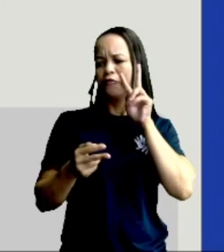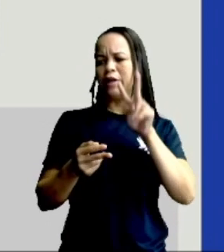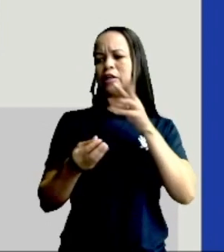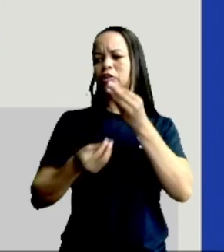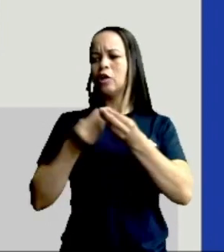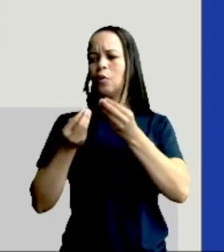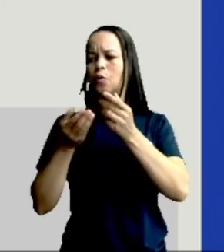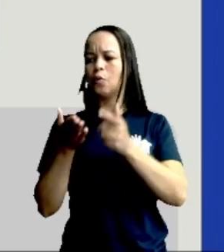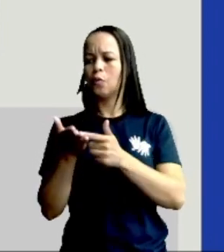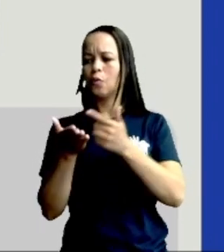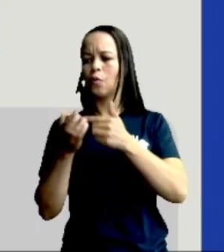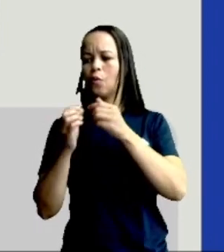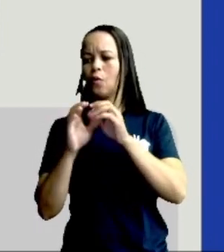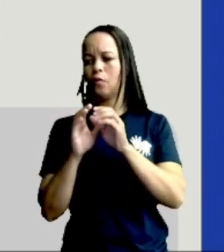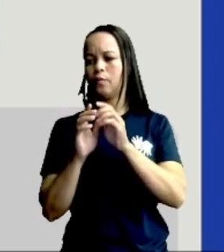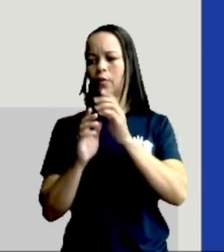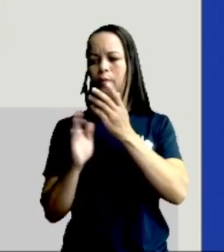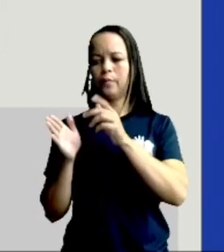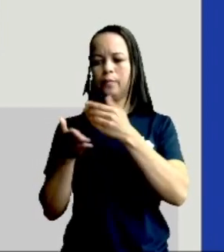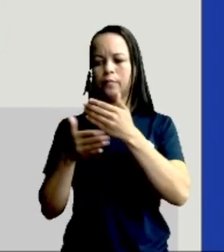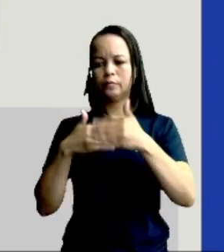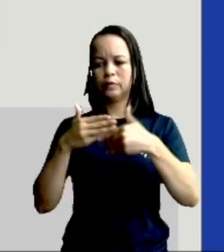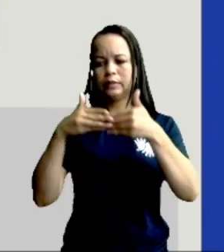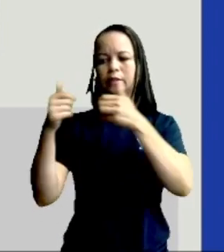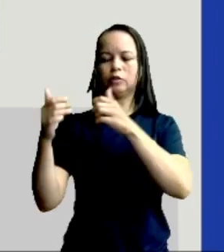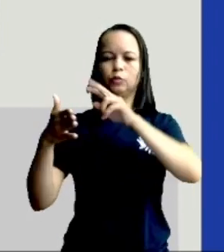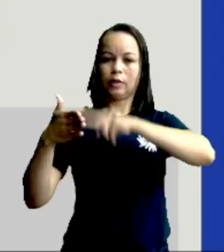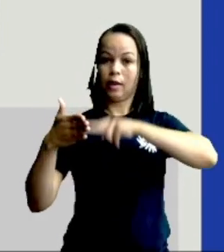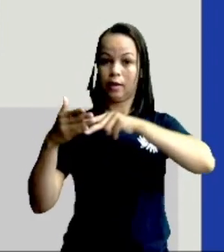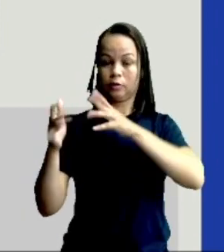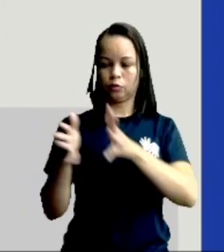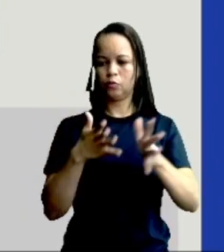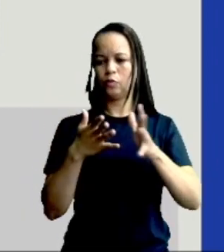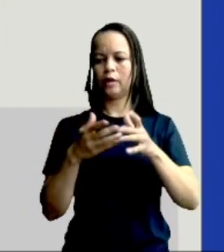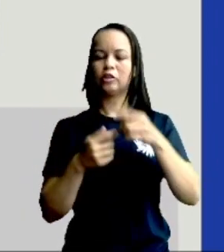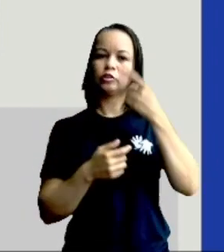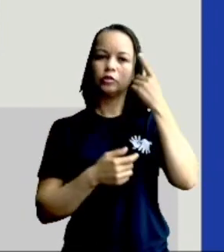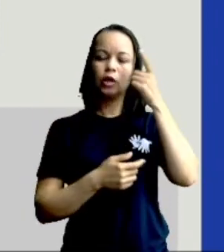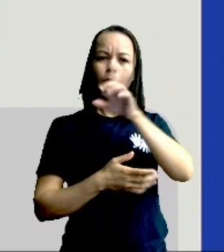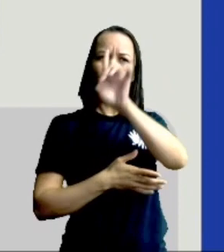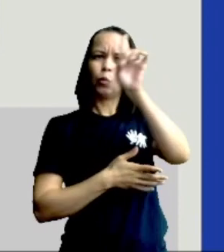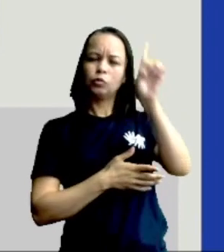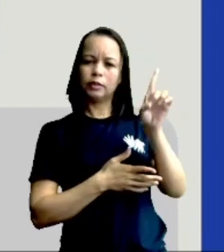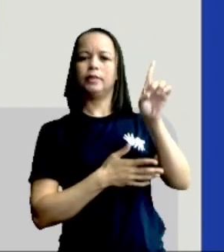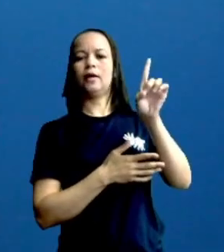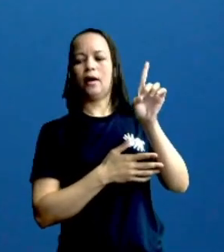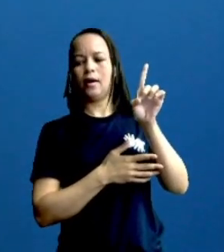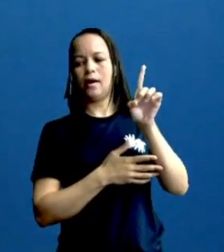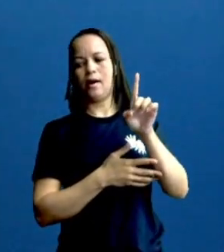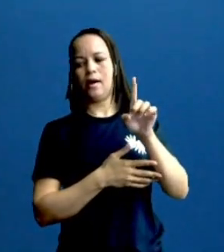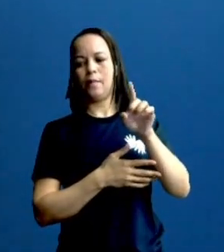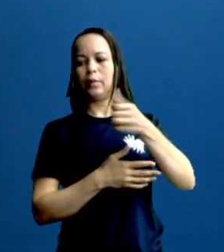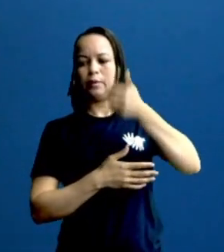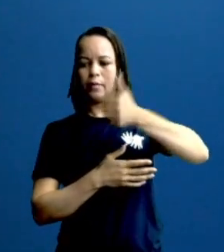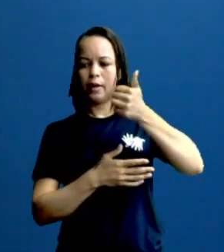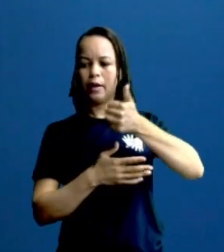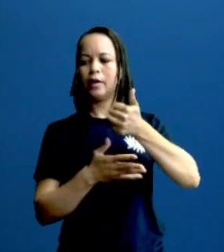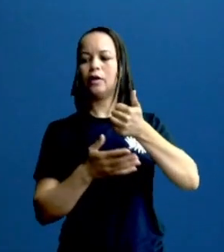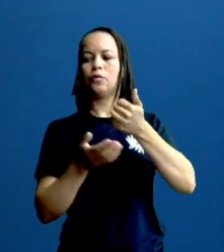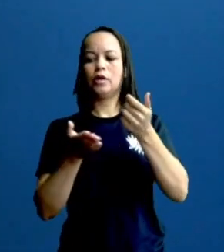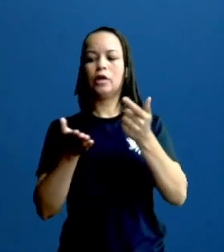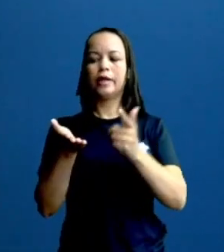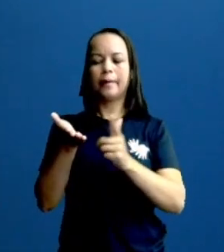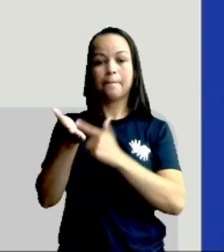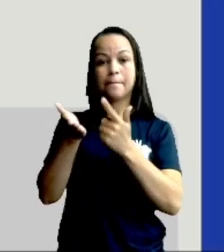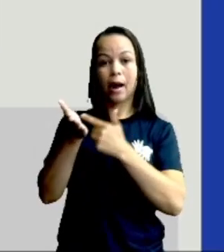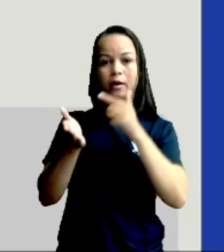leu 12 páginas, né? A gente pode entender aí isso, ó, o dia, aqui o primeiro, que é o primeiro dia, a quantidade de páginas. Então, no